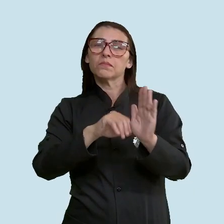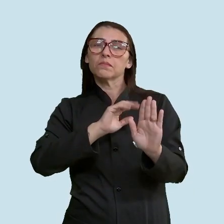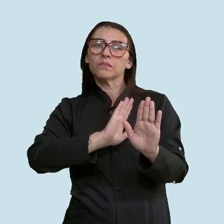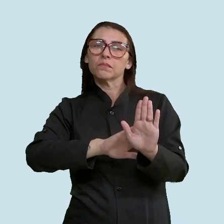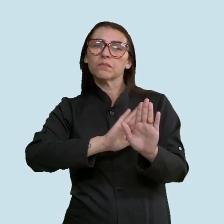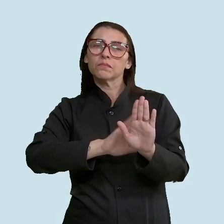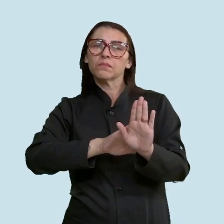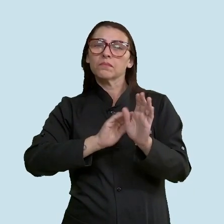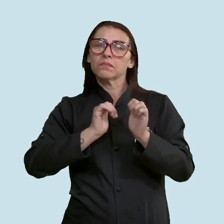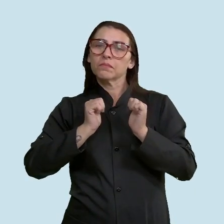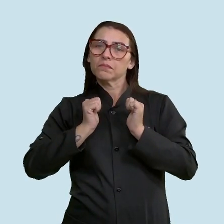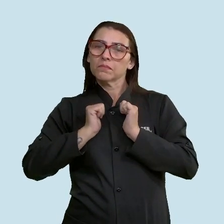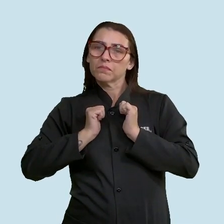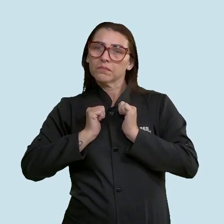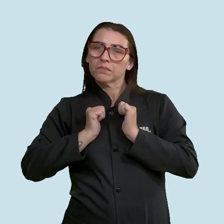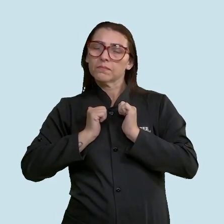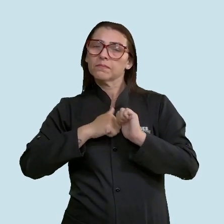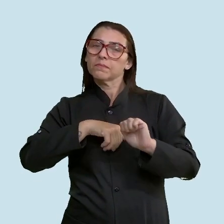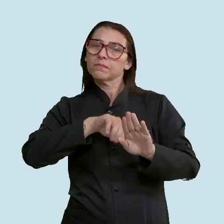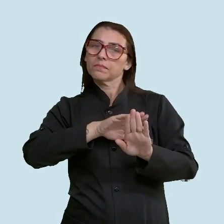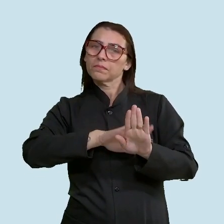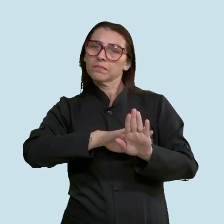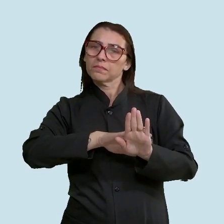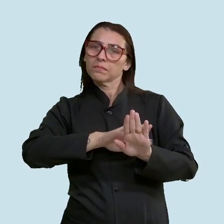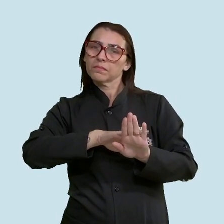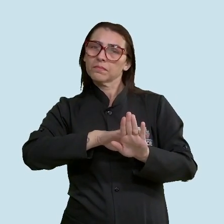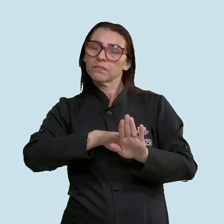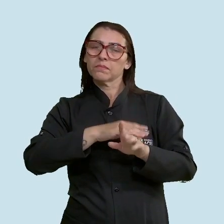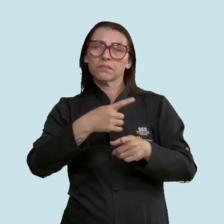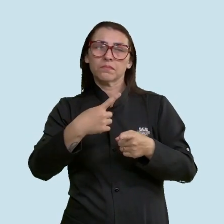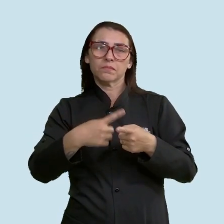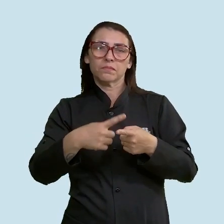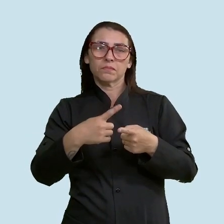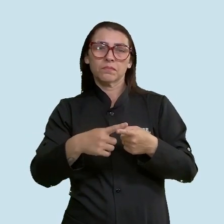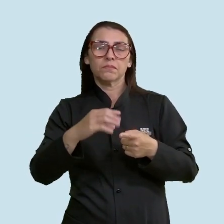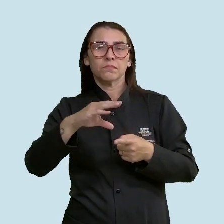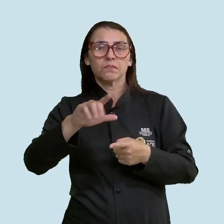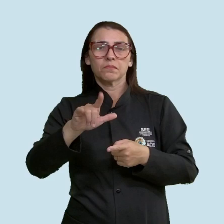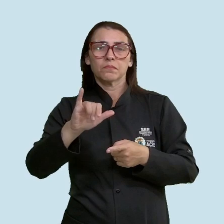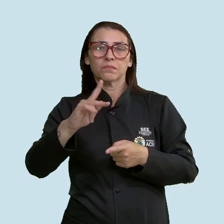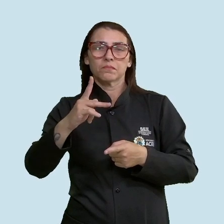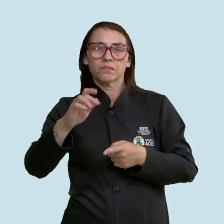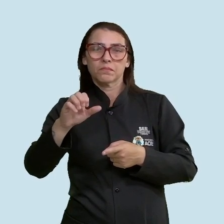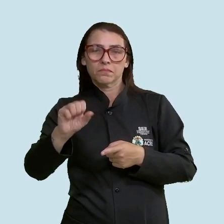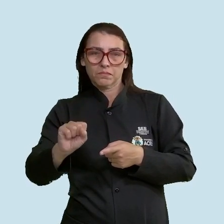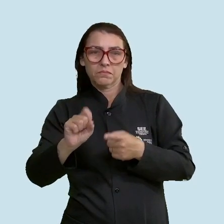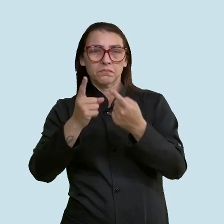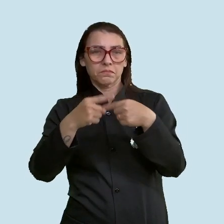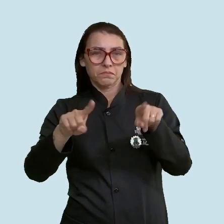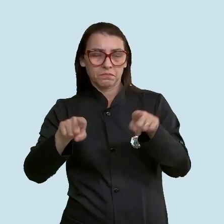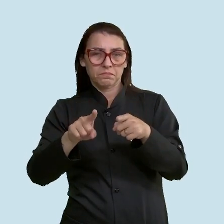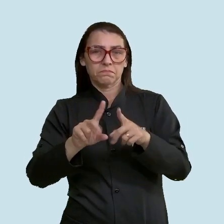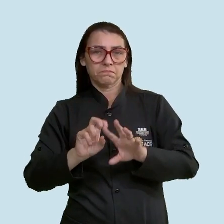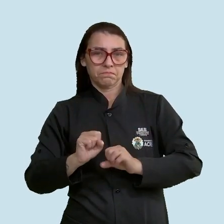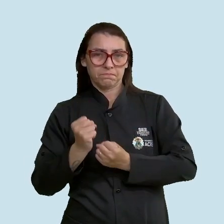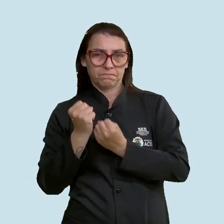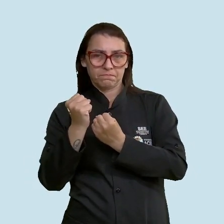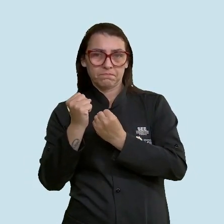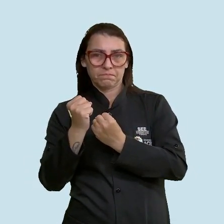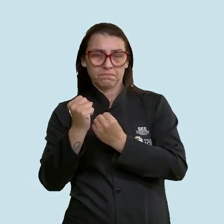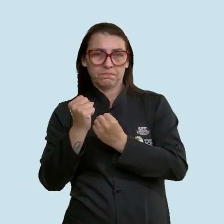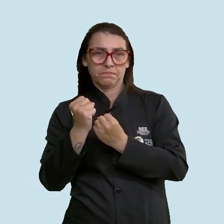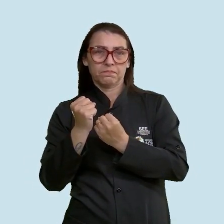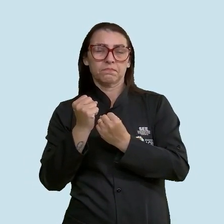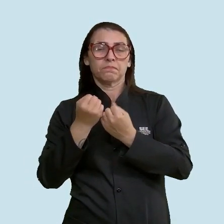uma postura ideológica, porque os clipes musicais, eles são potentes